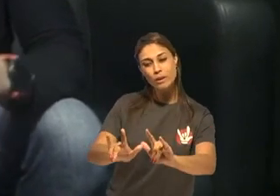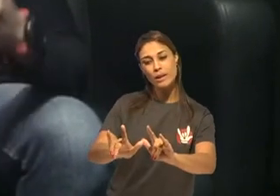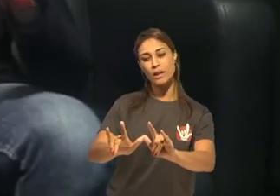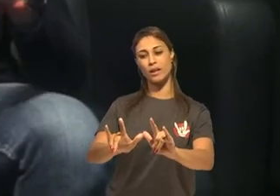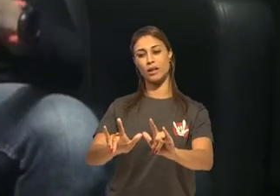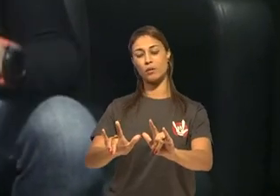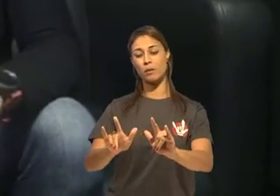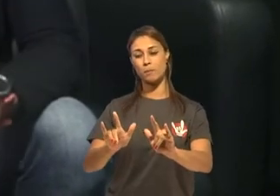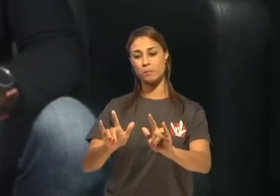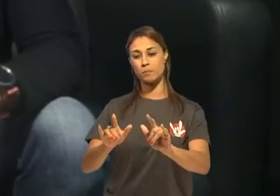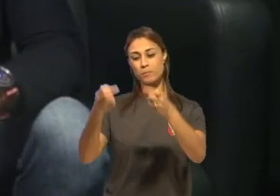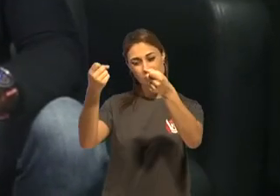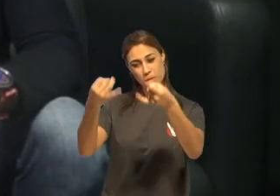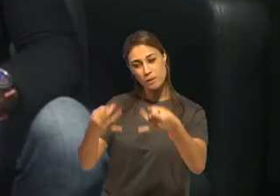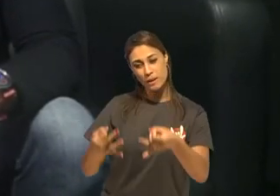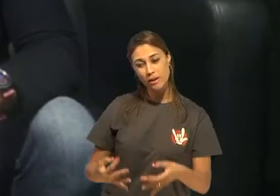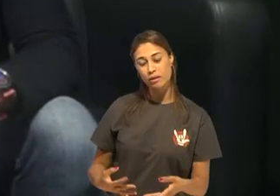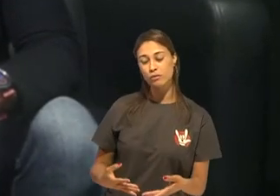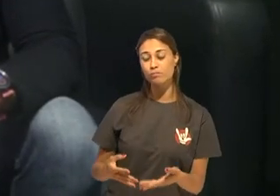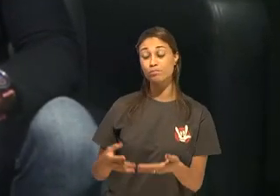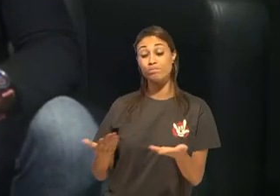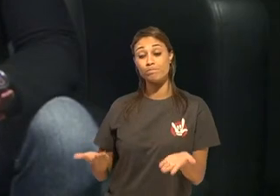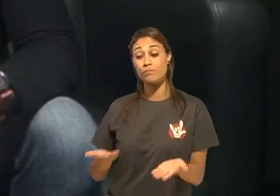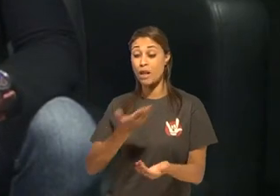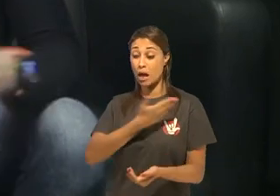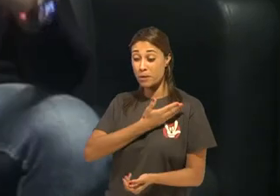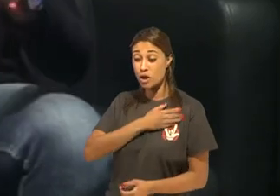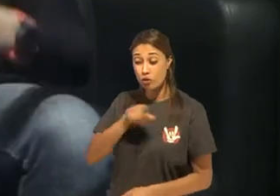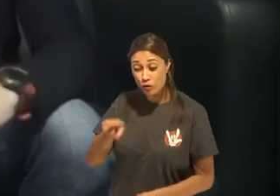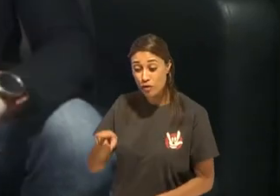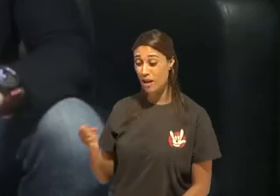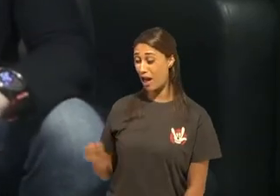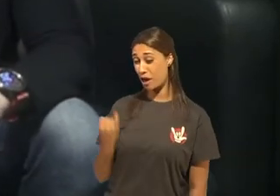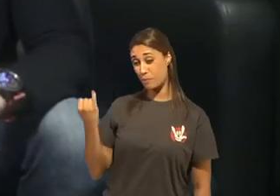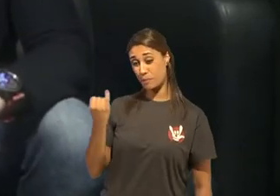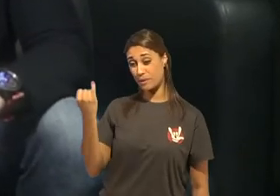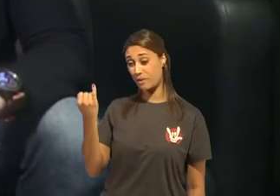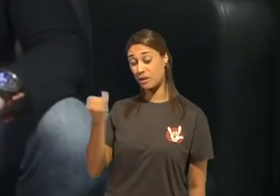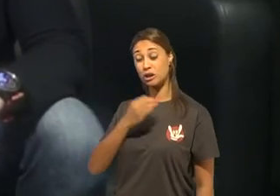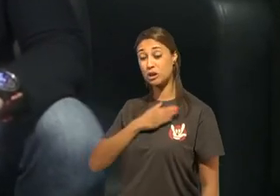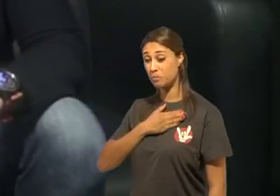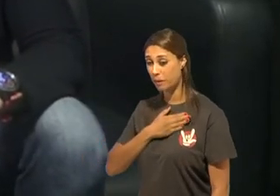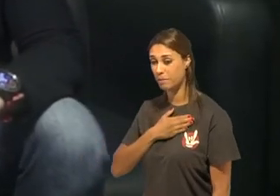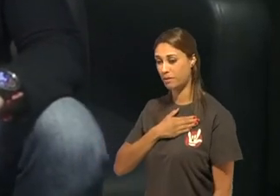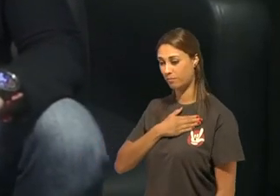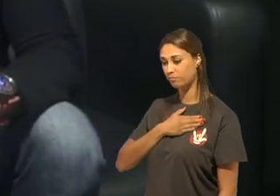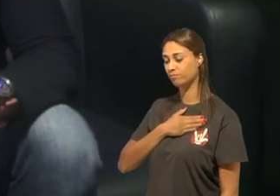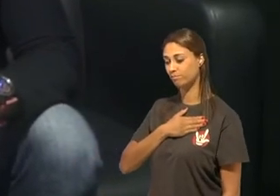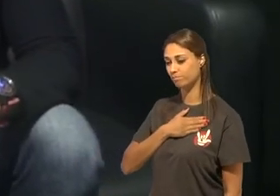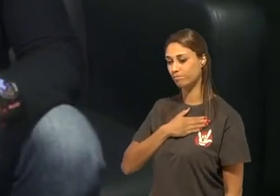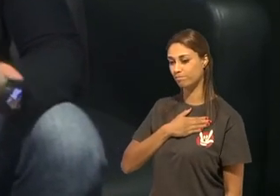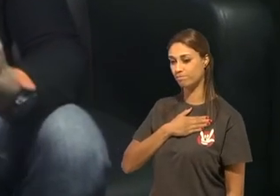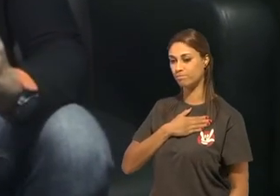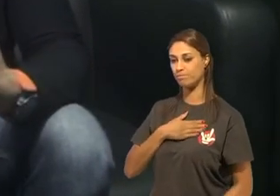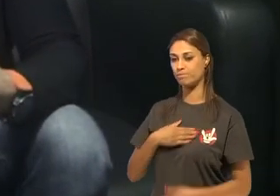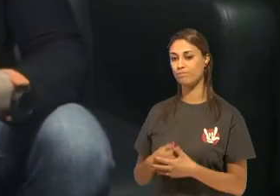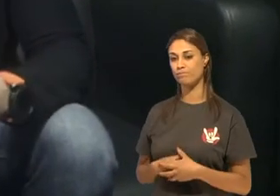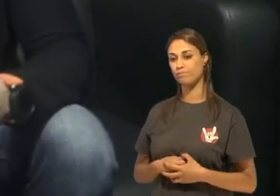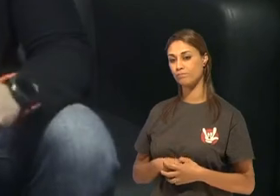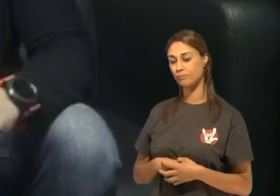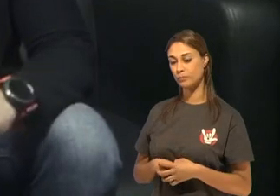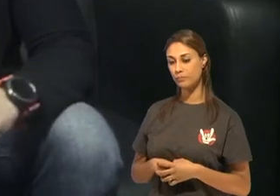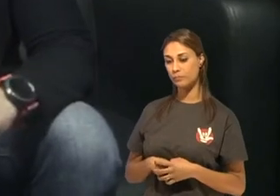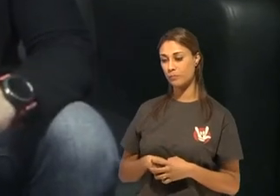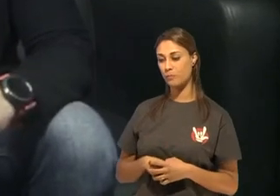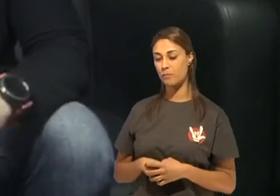dizendo de como essa pessoa tem sido importante para você. Se você está vivendo dias em que você está viciado em